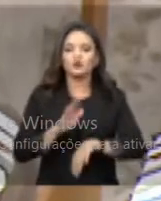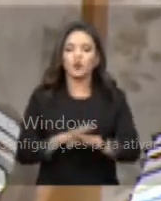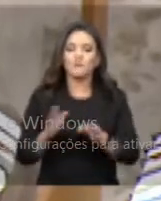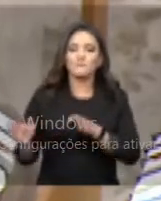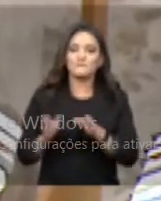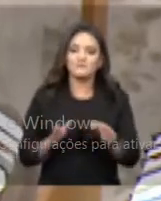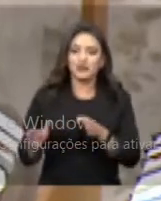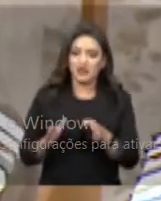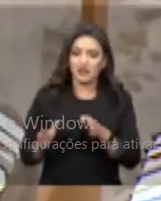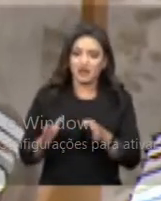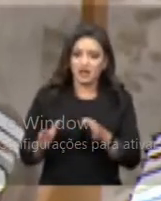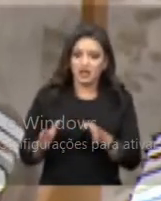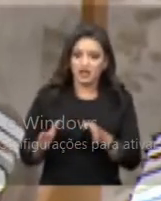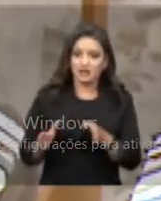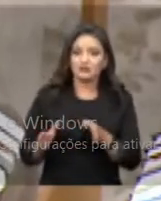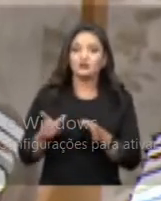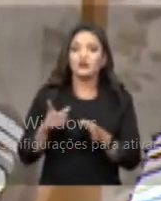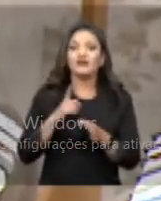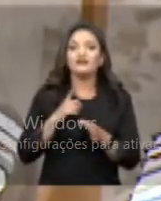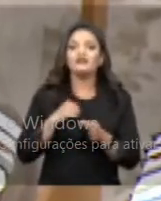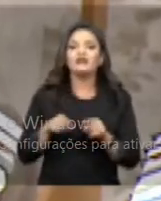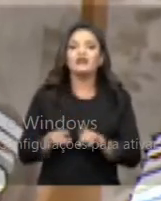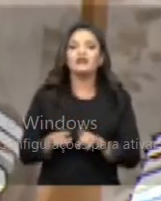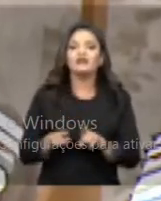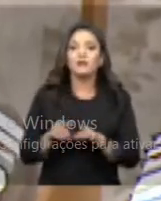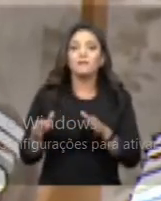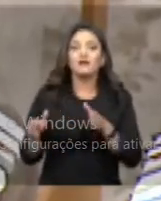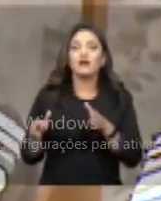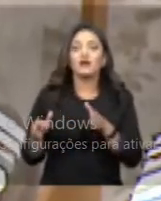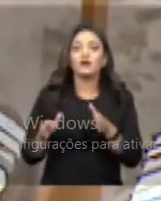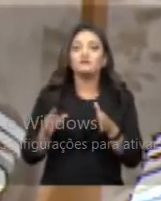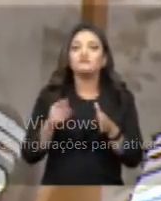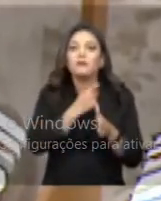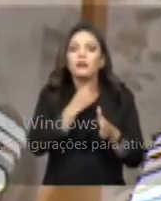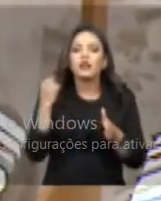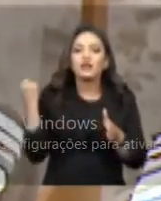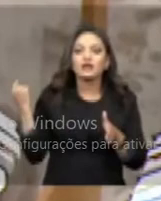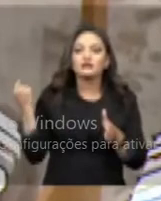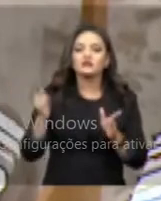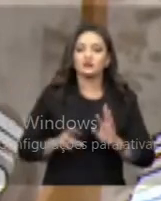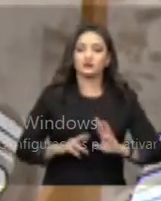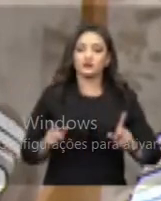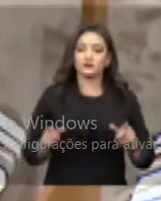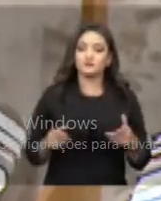para a ação de improbidade e criou uma prescrição intercorrente,